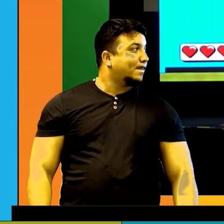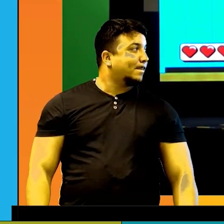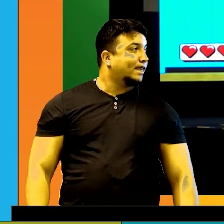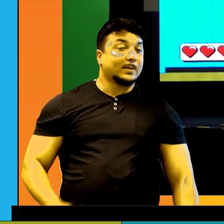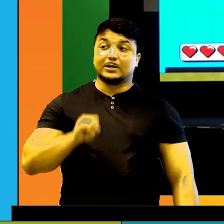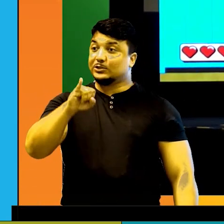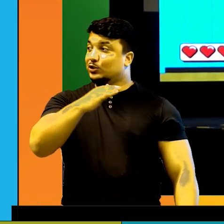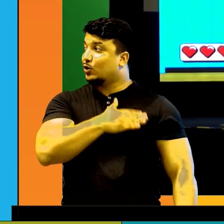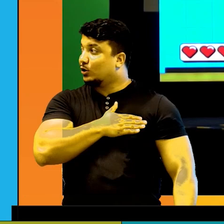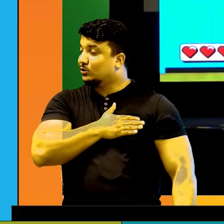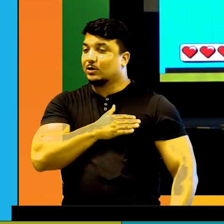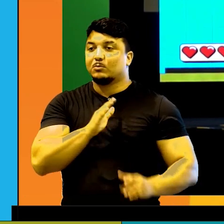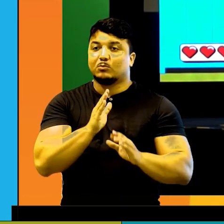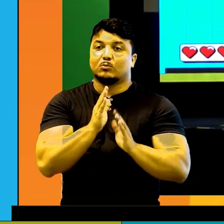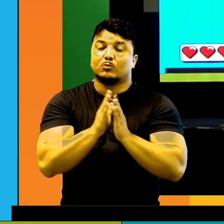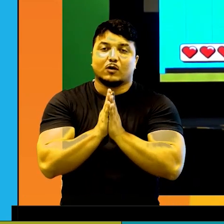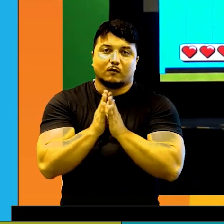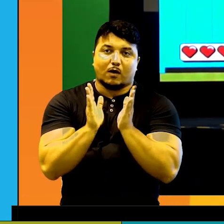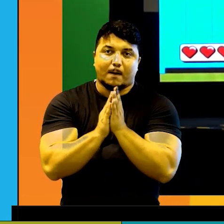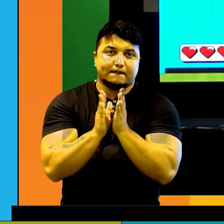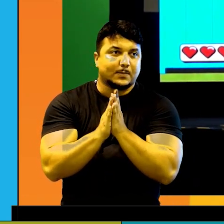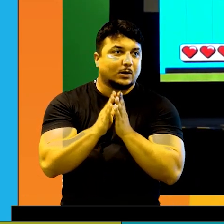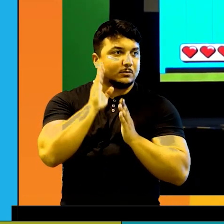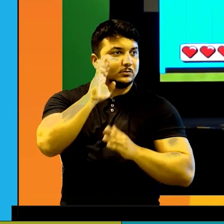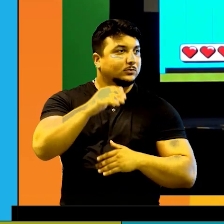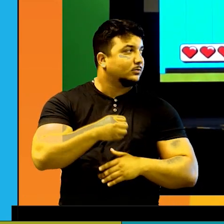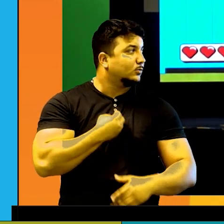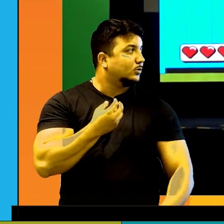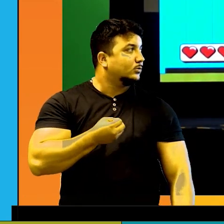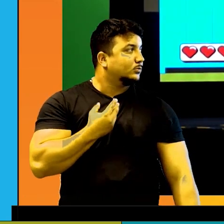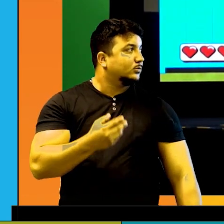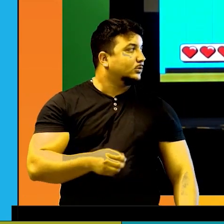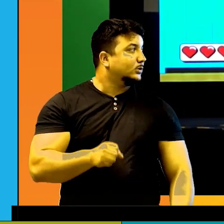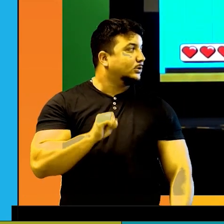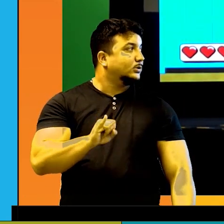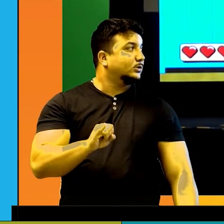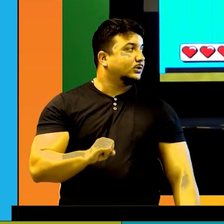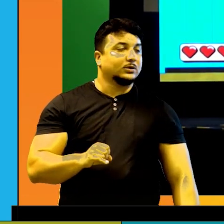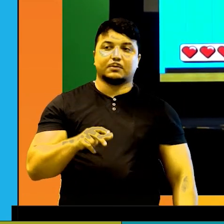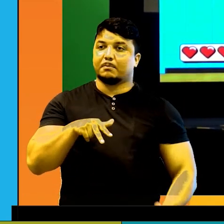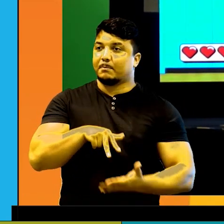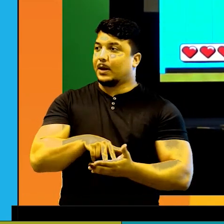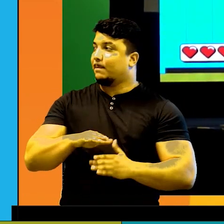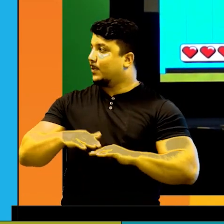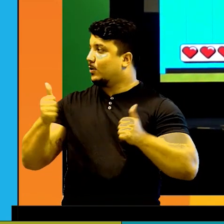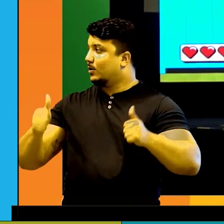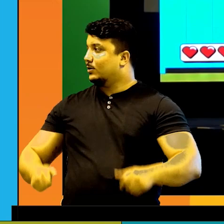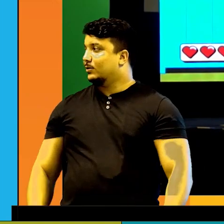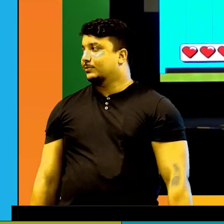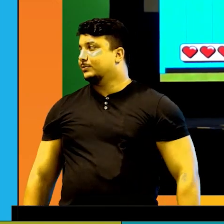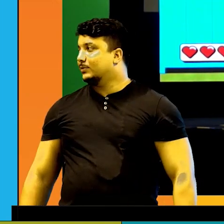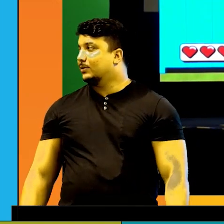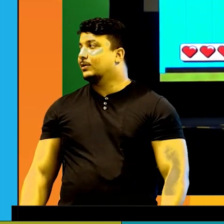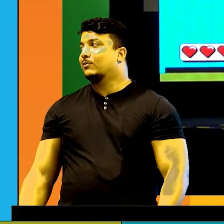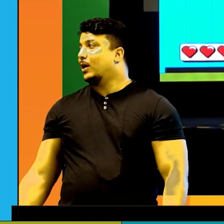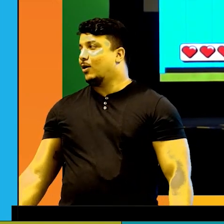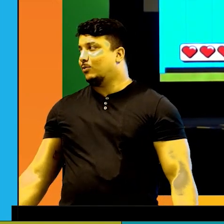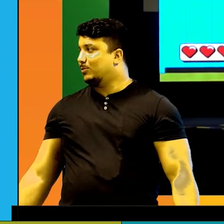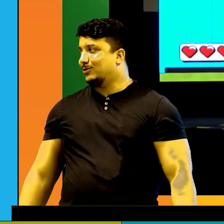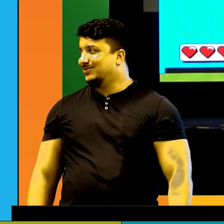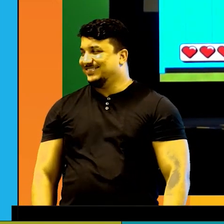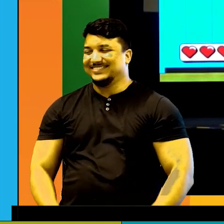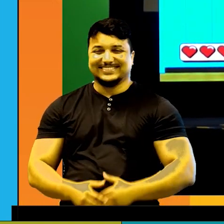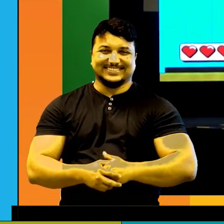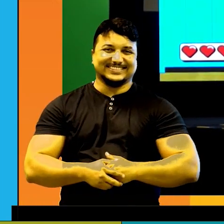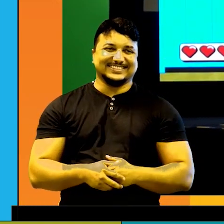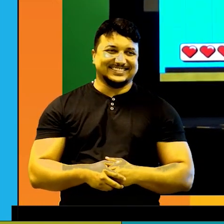Se gostarem, por favor, aplaudam, tá? Principalmente a poetisa. E se for em pé, melhor ainda, tá? Vou